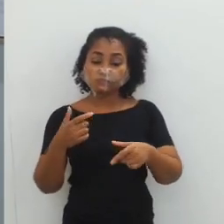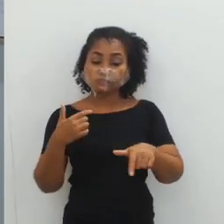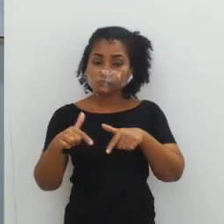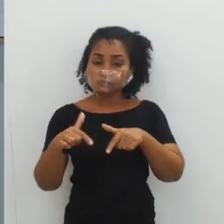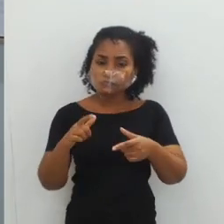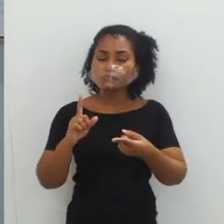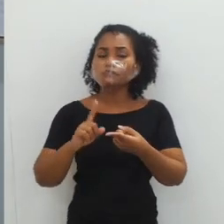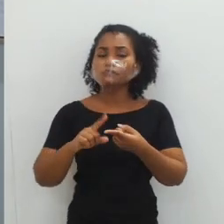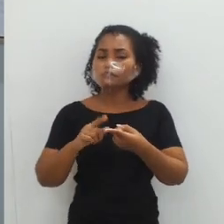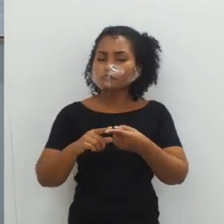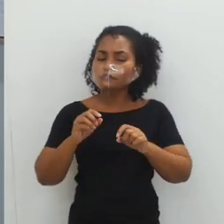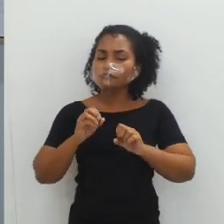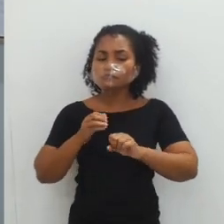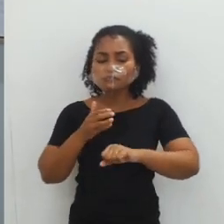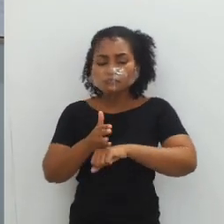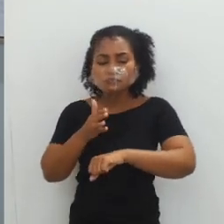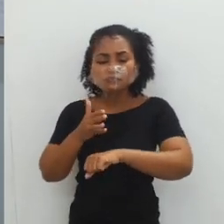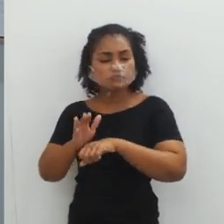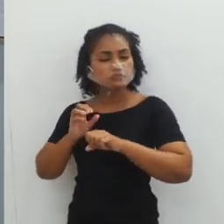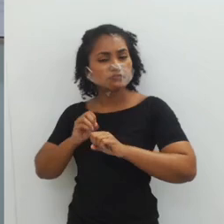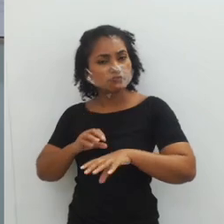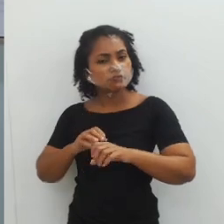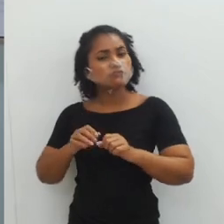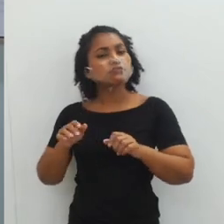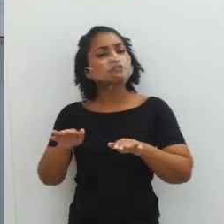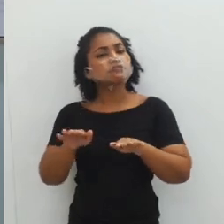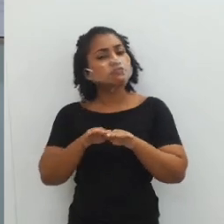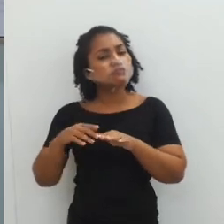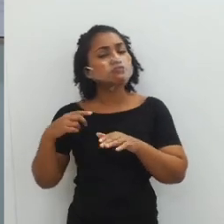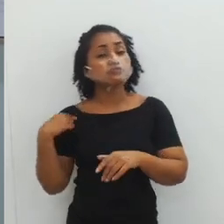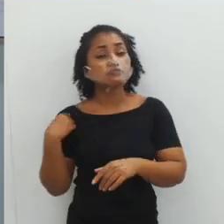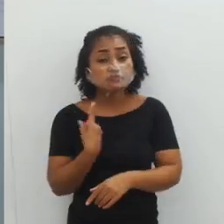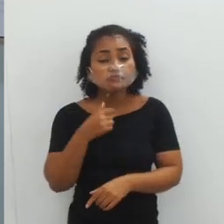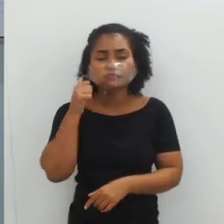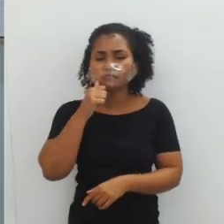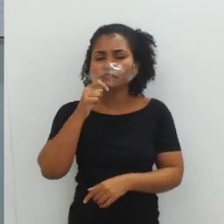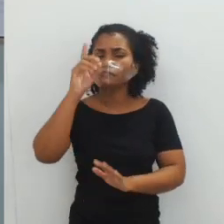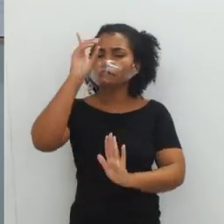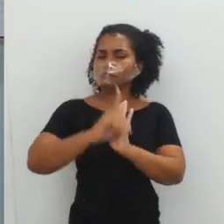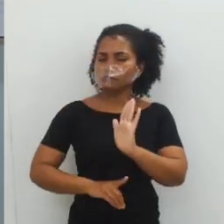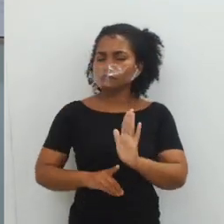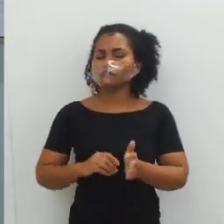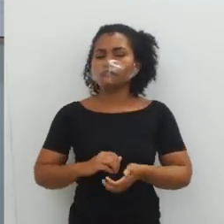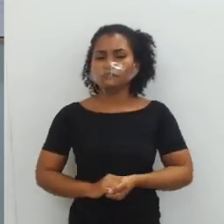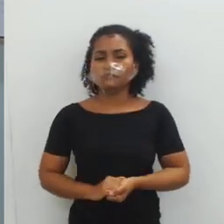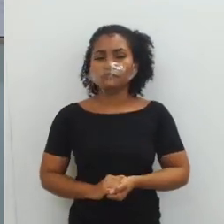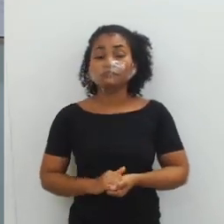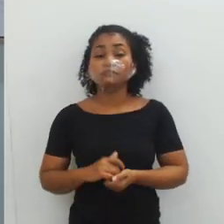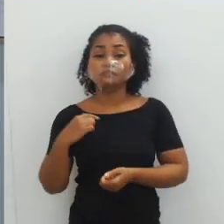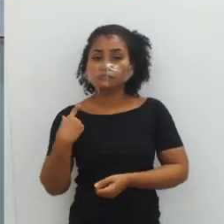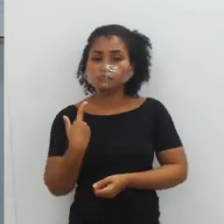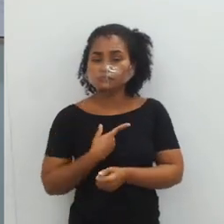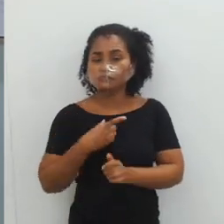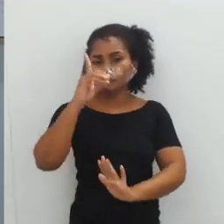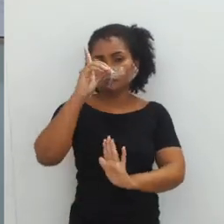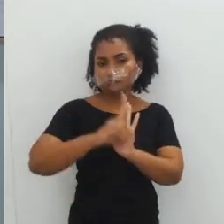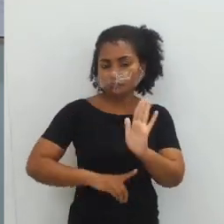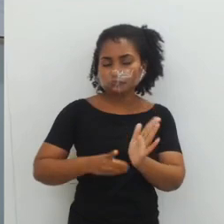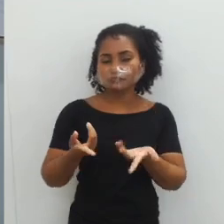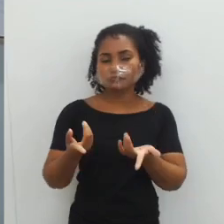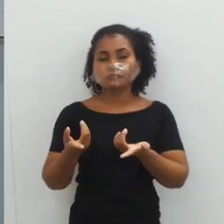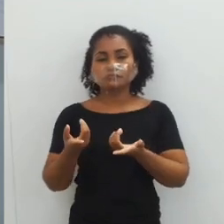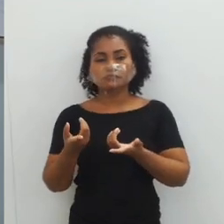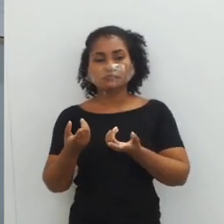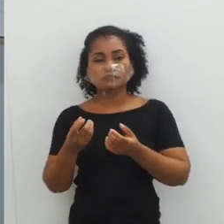à educação. A mulher tem esse direito, nós mulheres temos esses direitos de acesso à